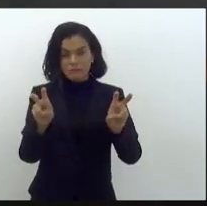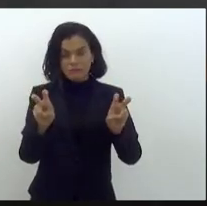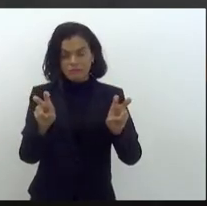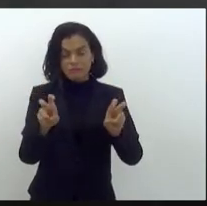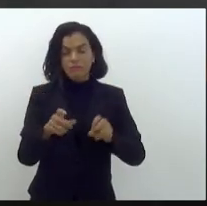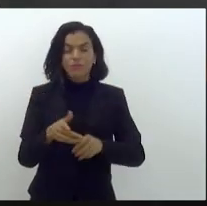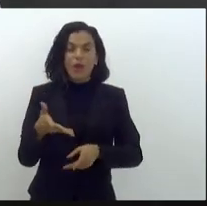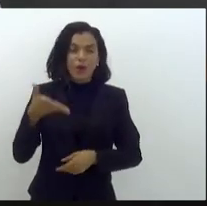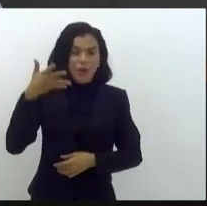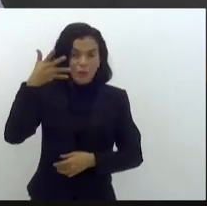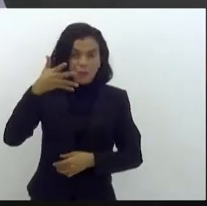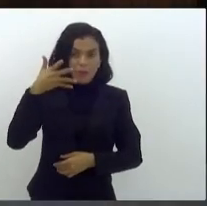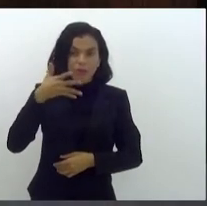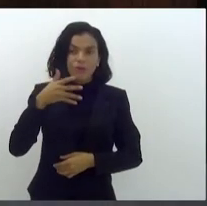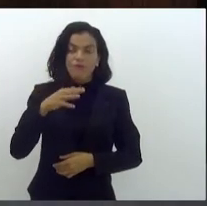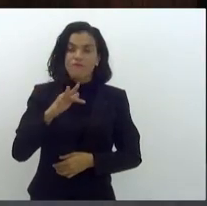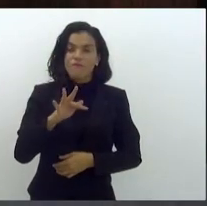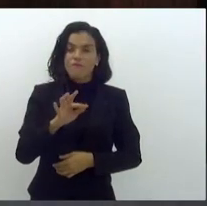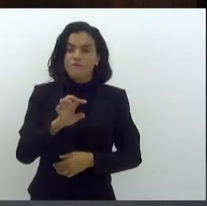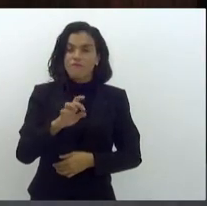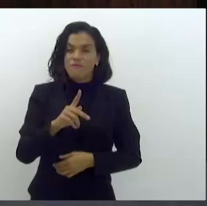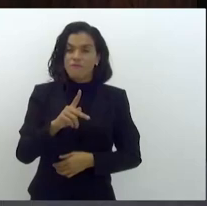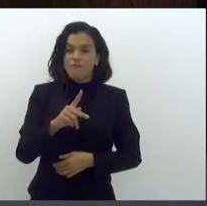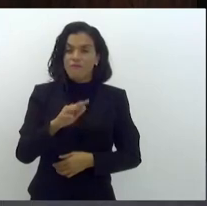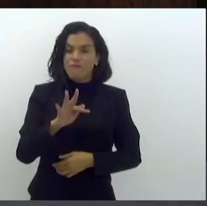delonga passa a palavra para o Felipe